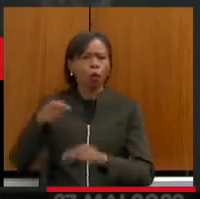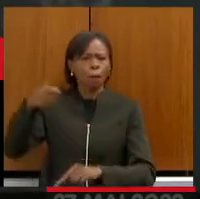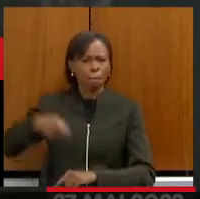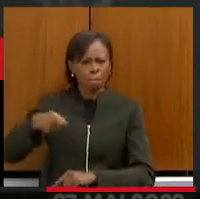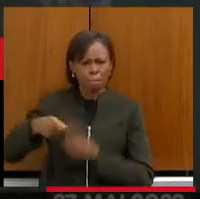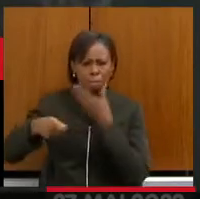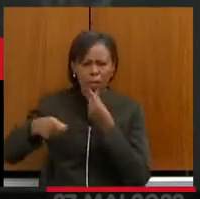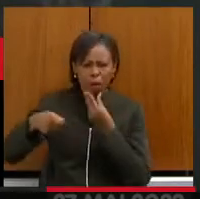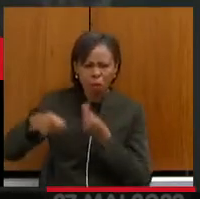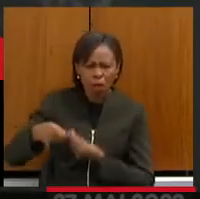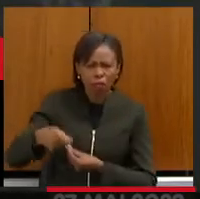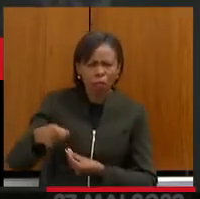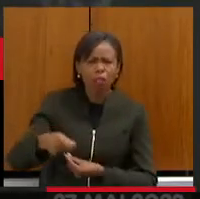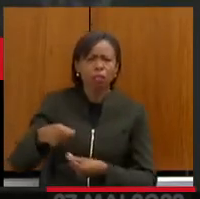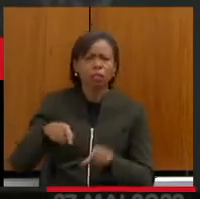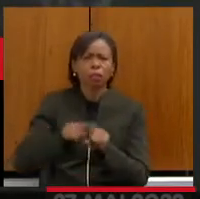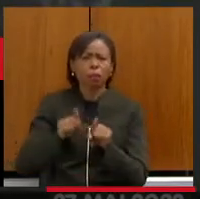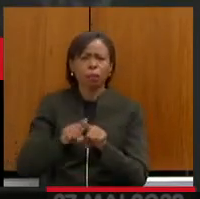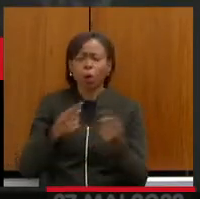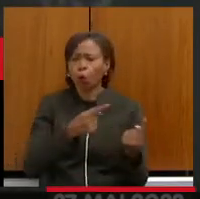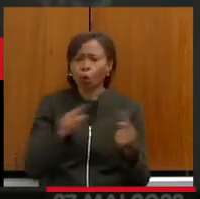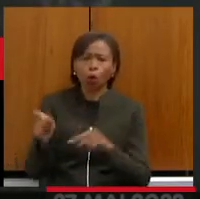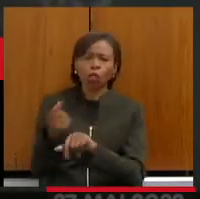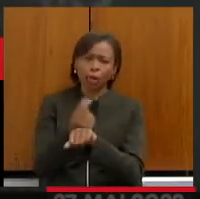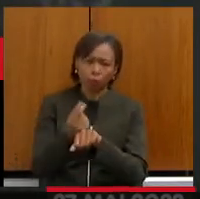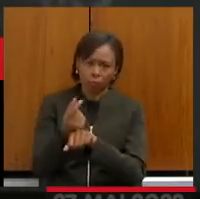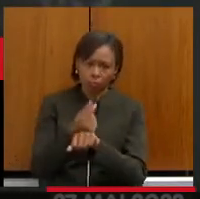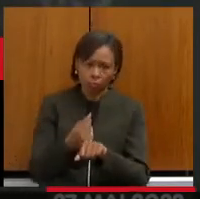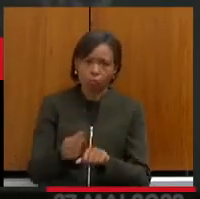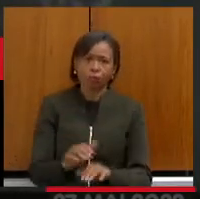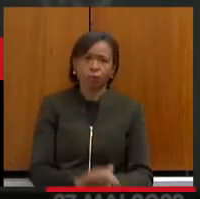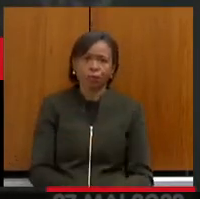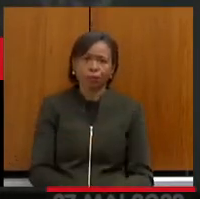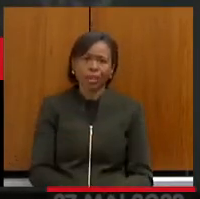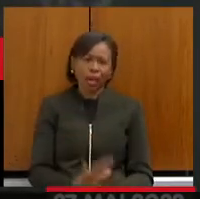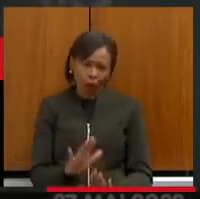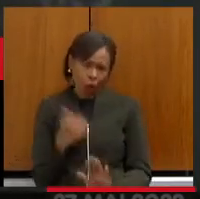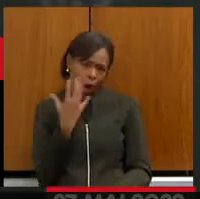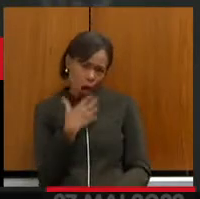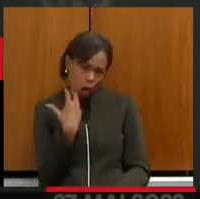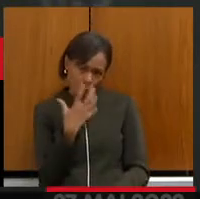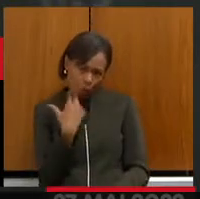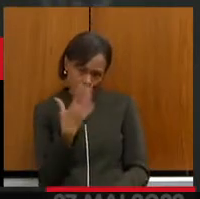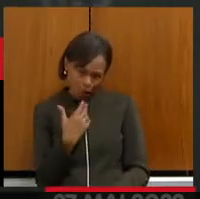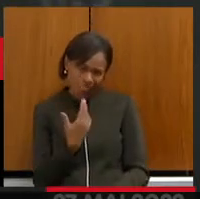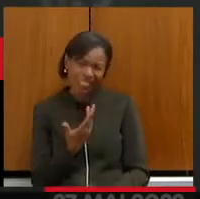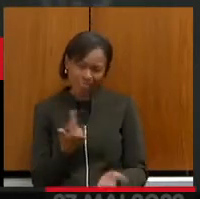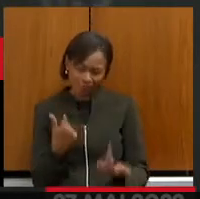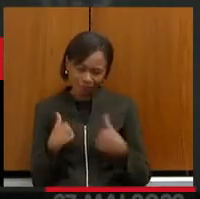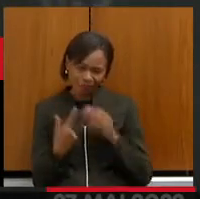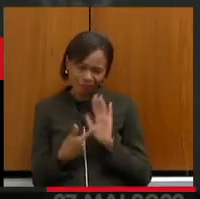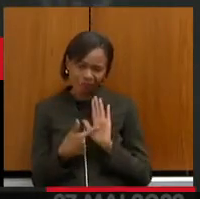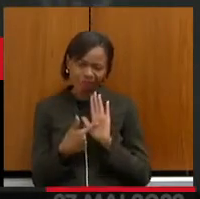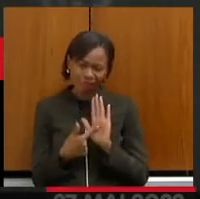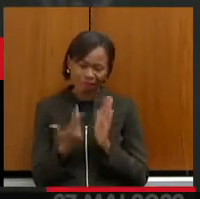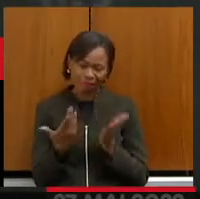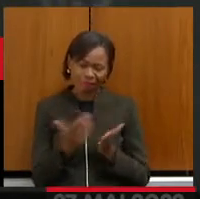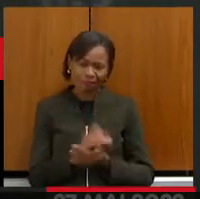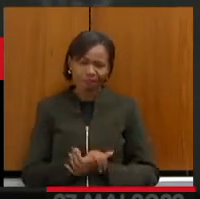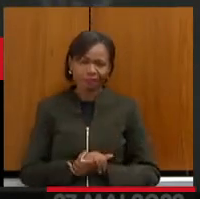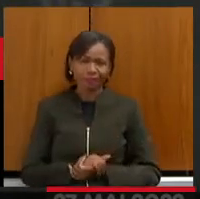o e o capitalismo vou aqui colocar uma música imitando a Denise mas